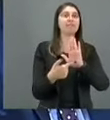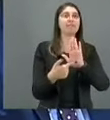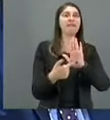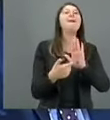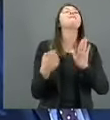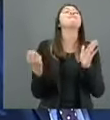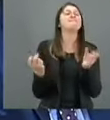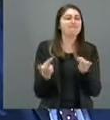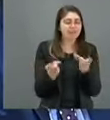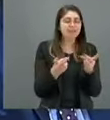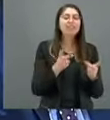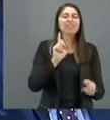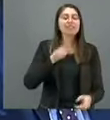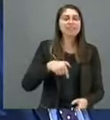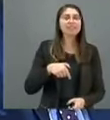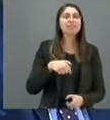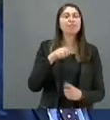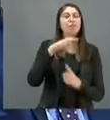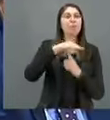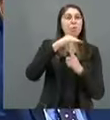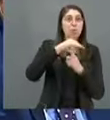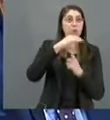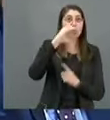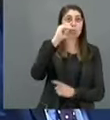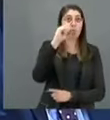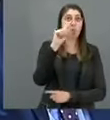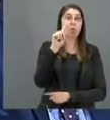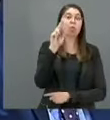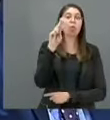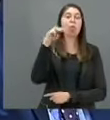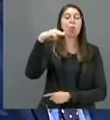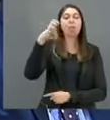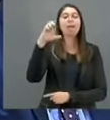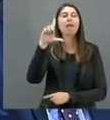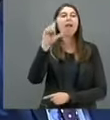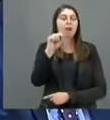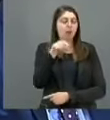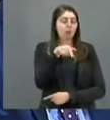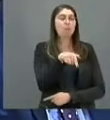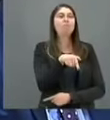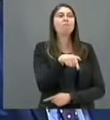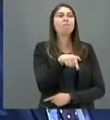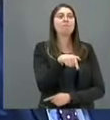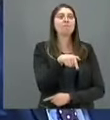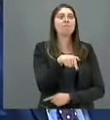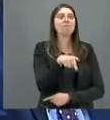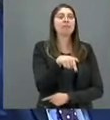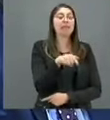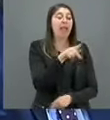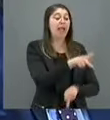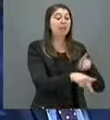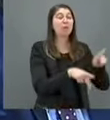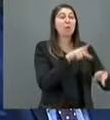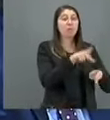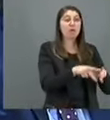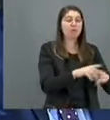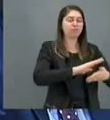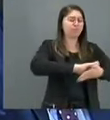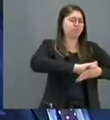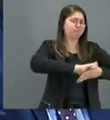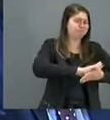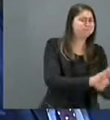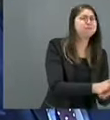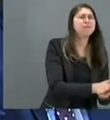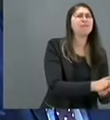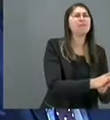cogumelo para um povo que já foi subjugado e mantido refém de uma história